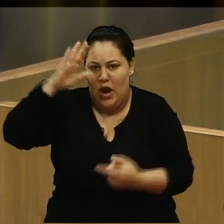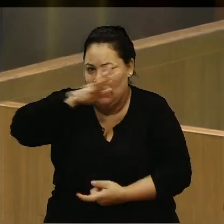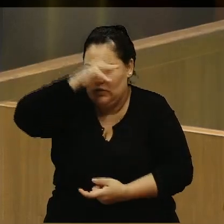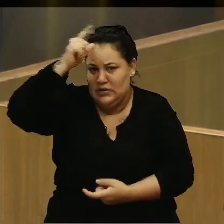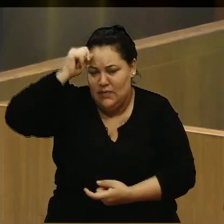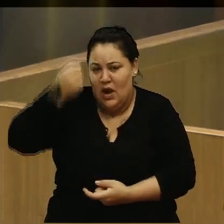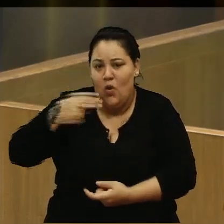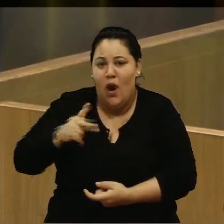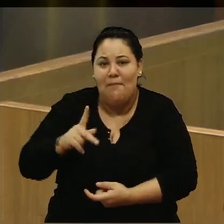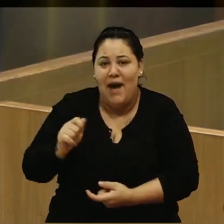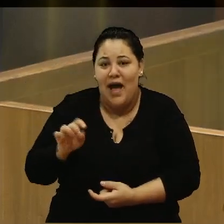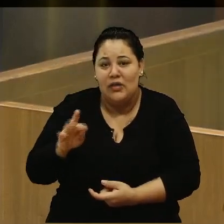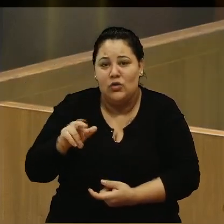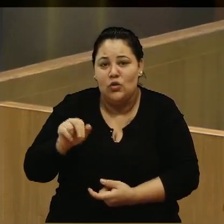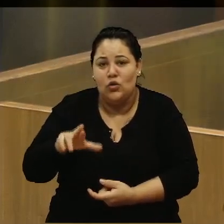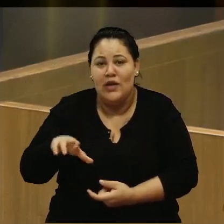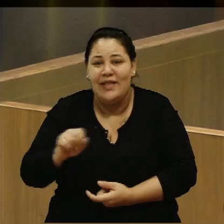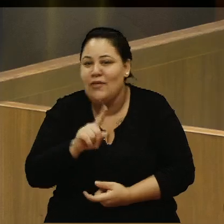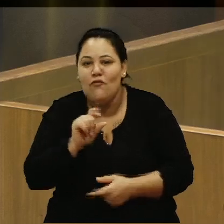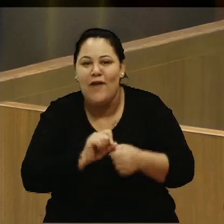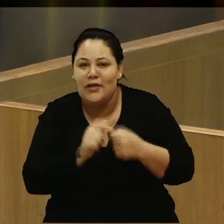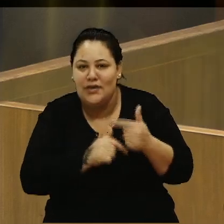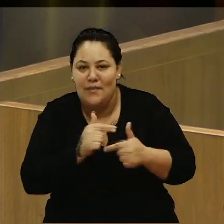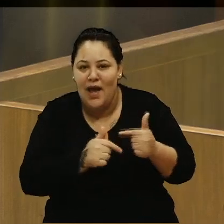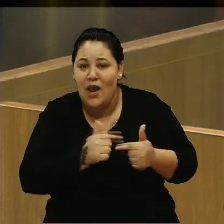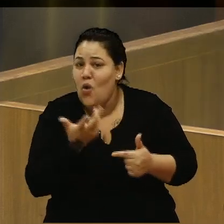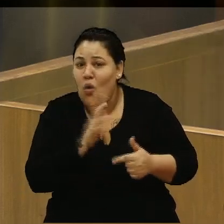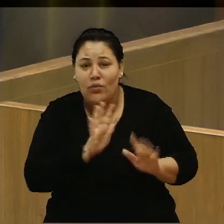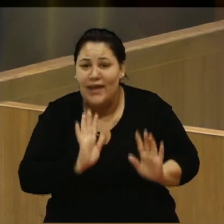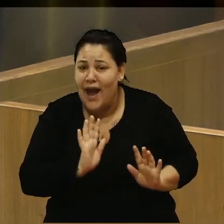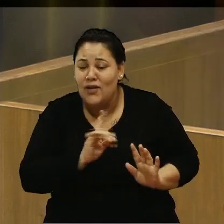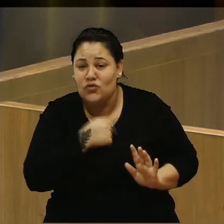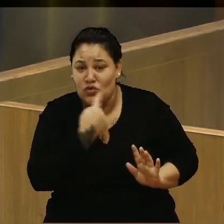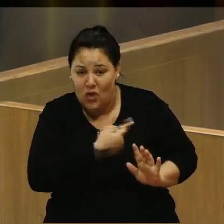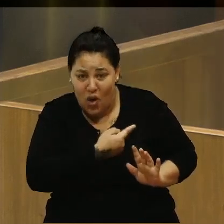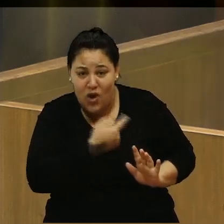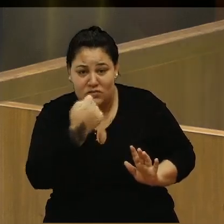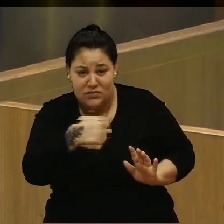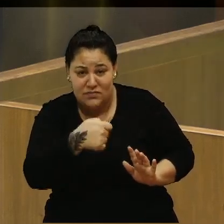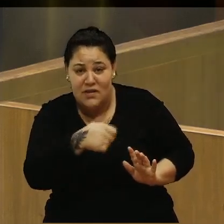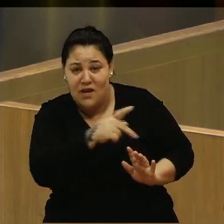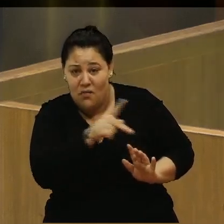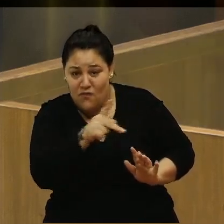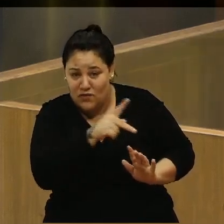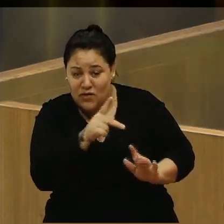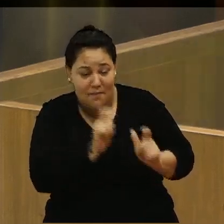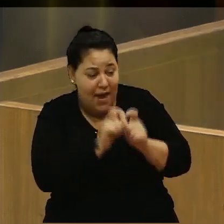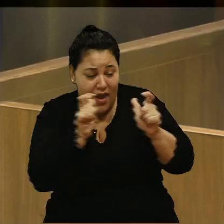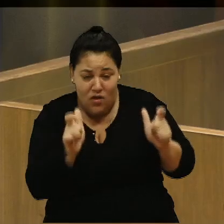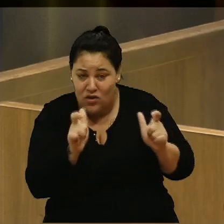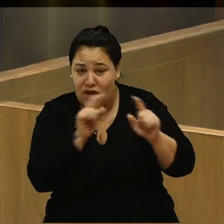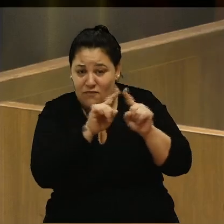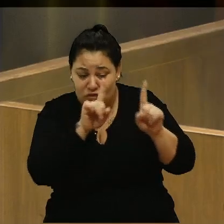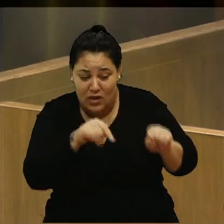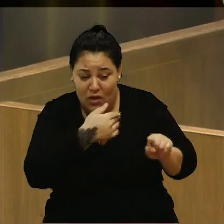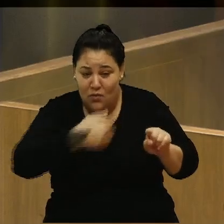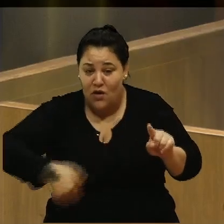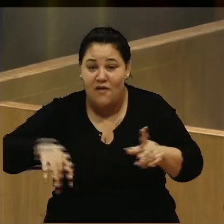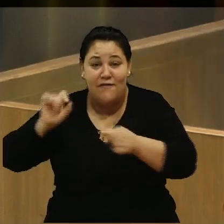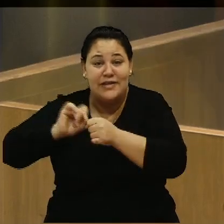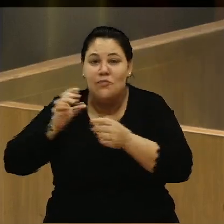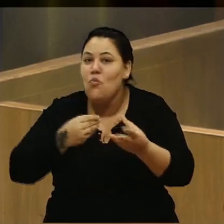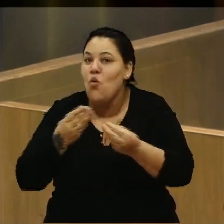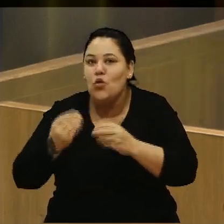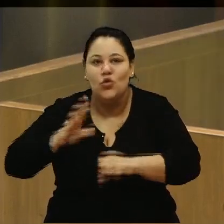faz seu trabalho. Pelo contrário, assim como nós, professoras, assim como a maioria dos servidores públicos, faz muito além do